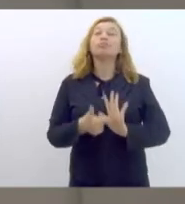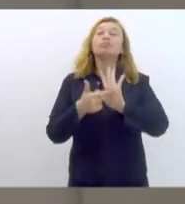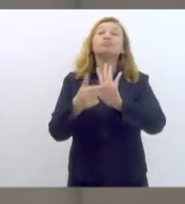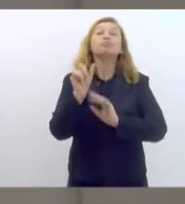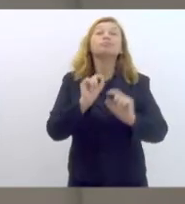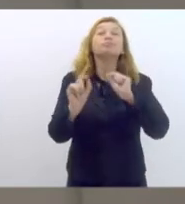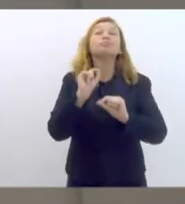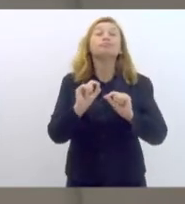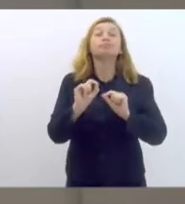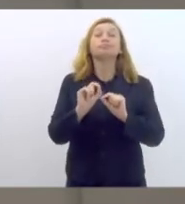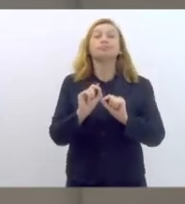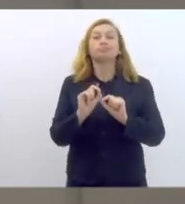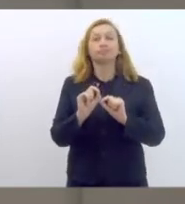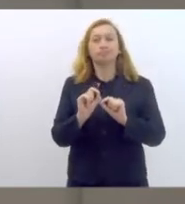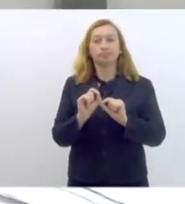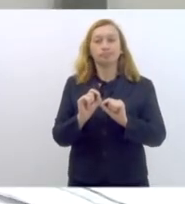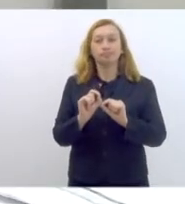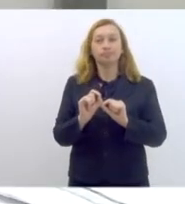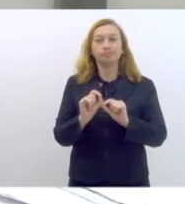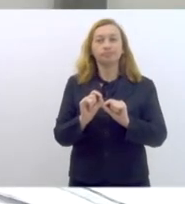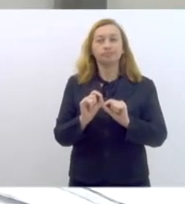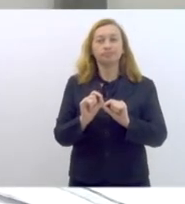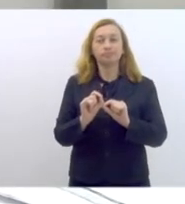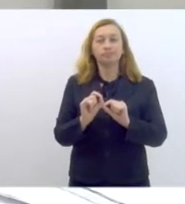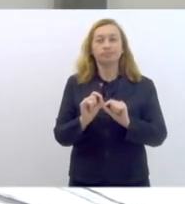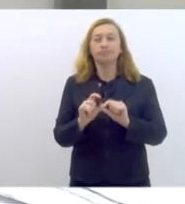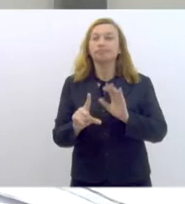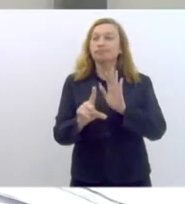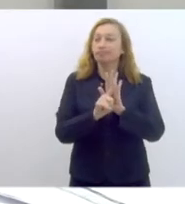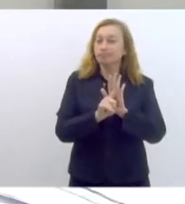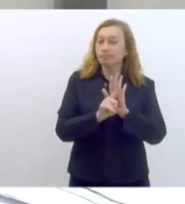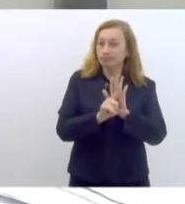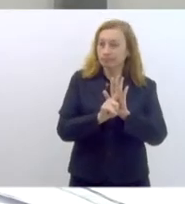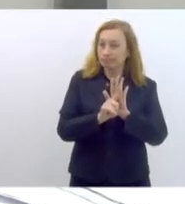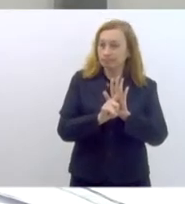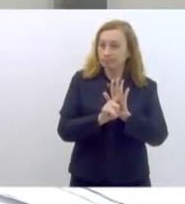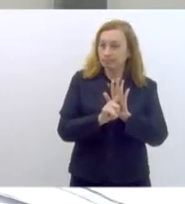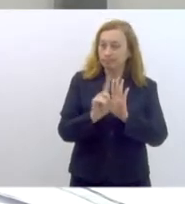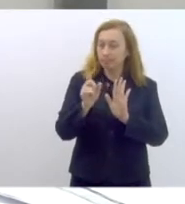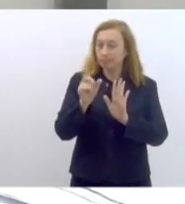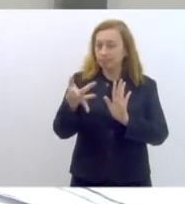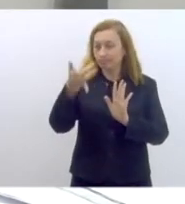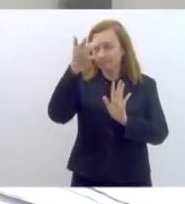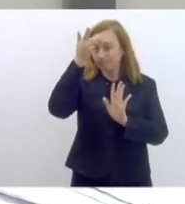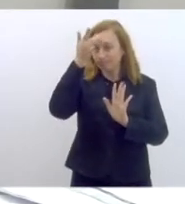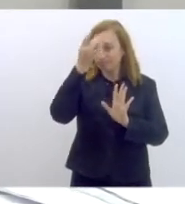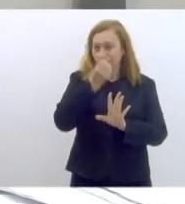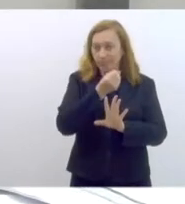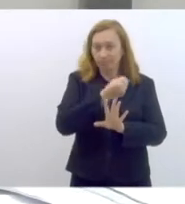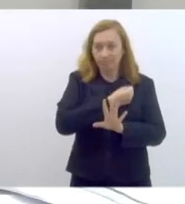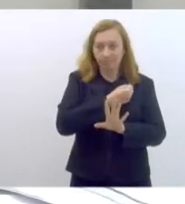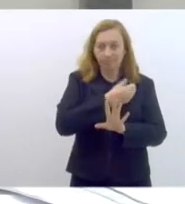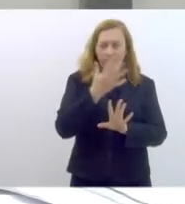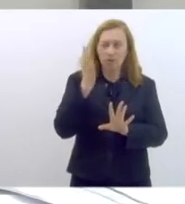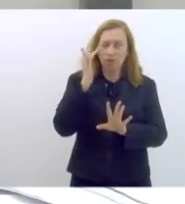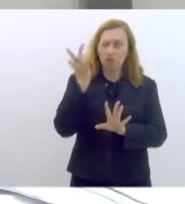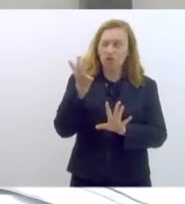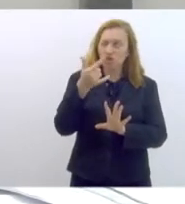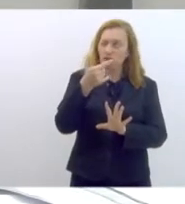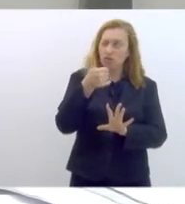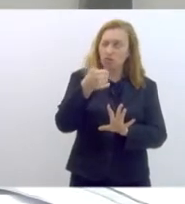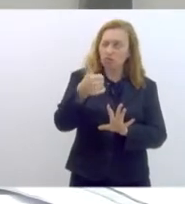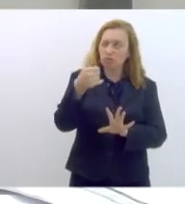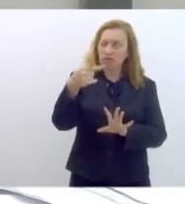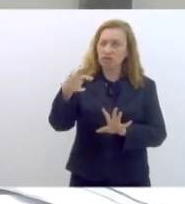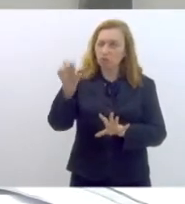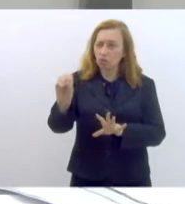aqui? Que a lei complementar, não vou decorar o número, por isso pode ser 178, talvez,